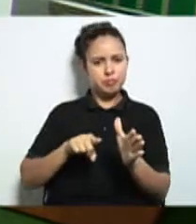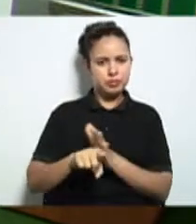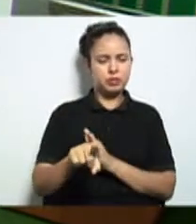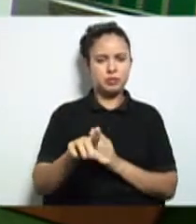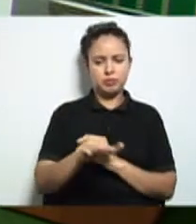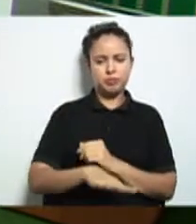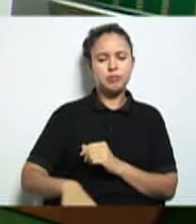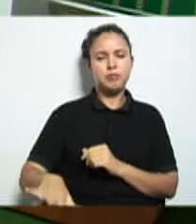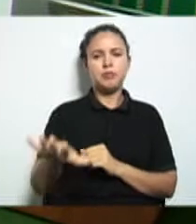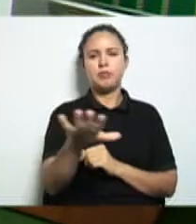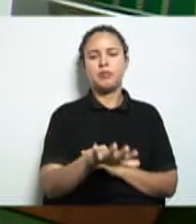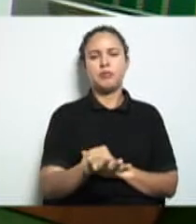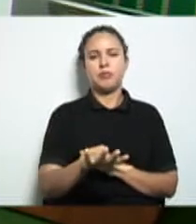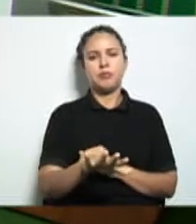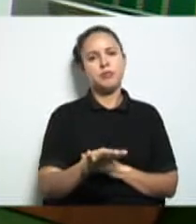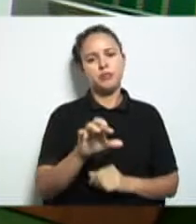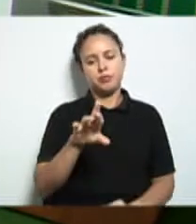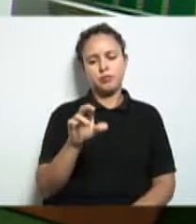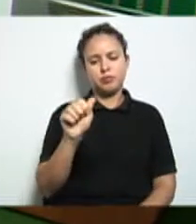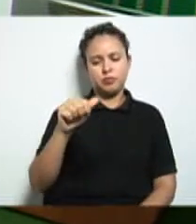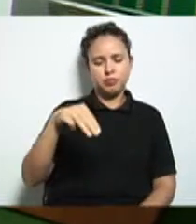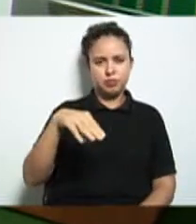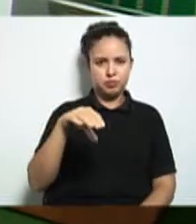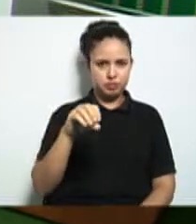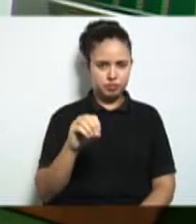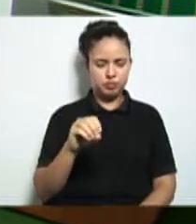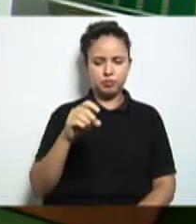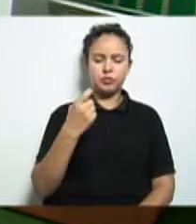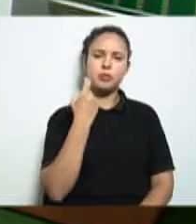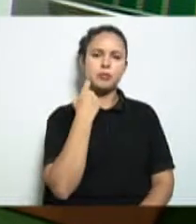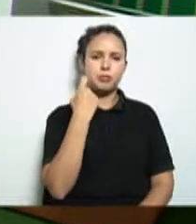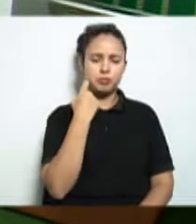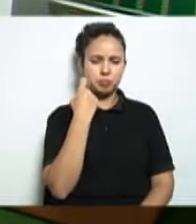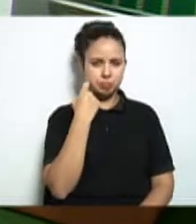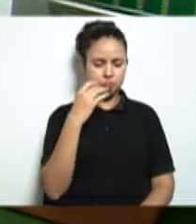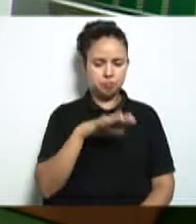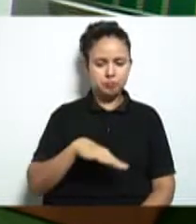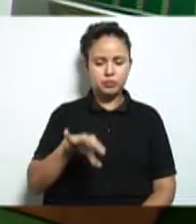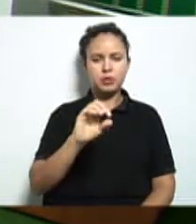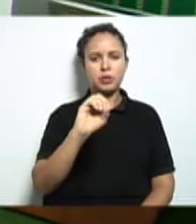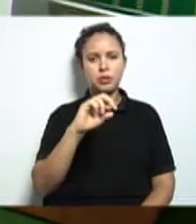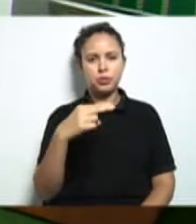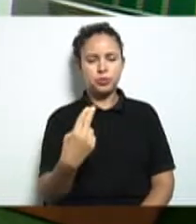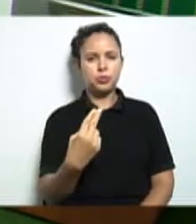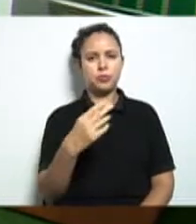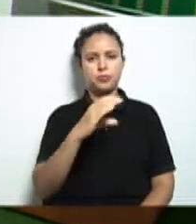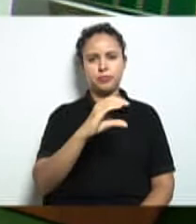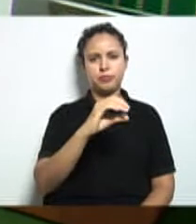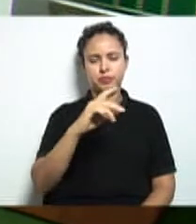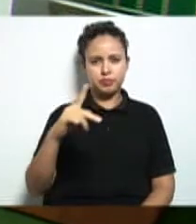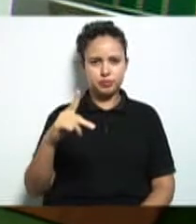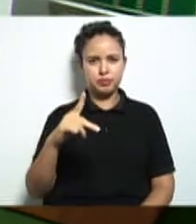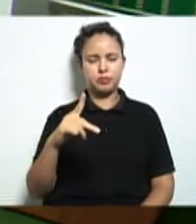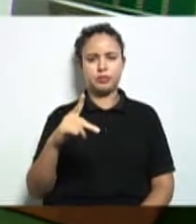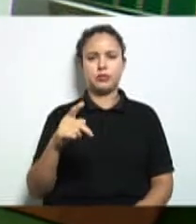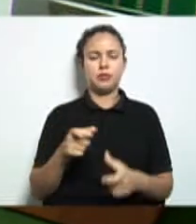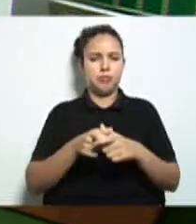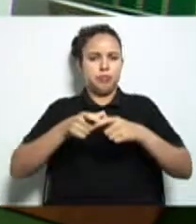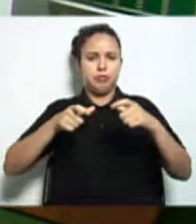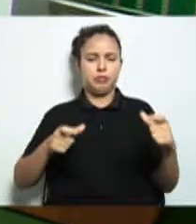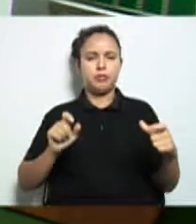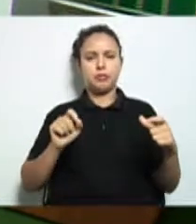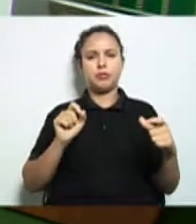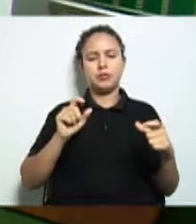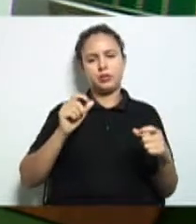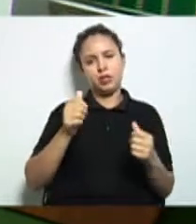na área, né, no ramo da piscicultura, ou a cooperativa que a gente viu também crescente na área dos grãos, arroz,